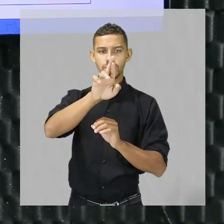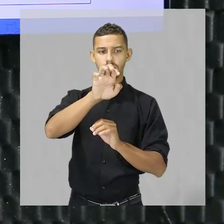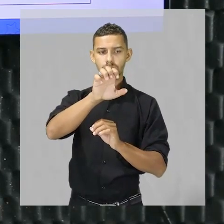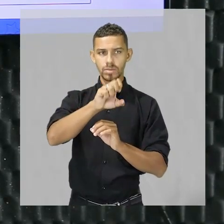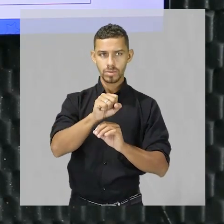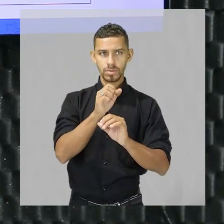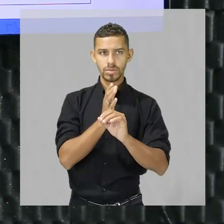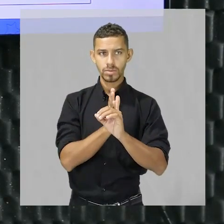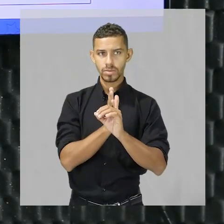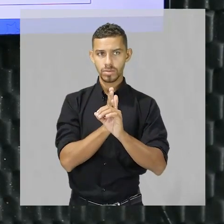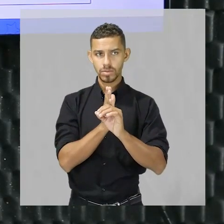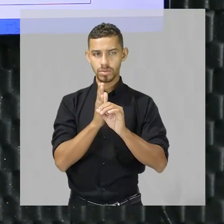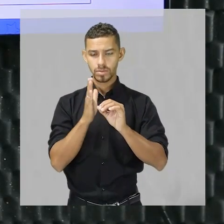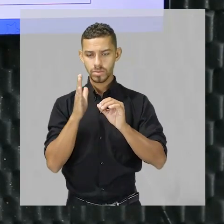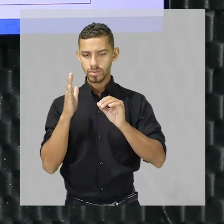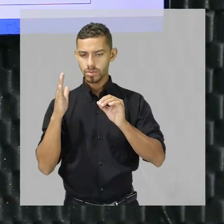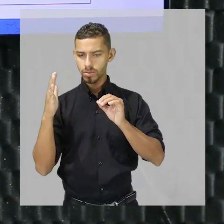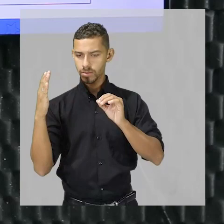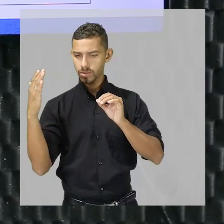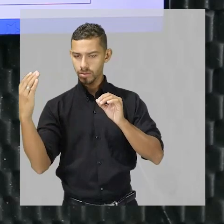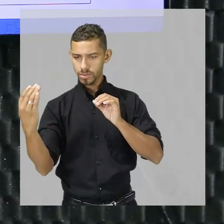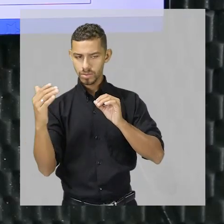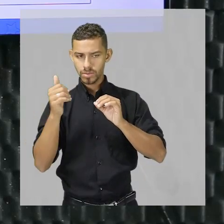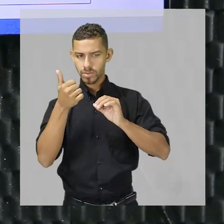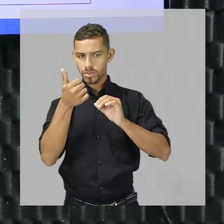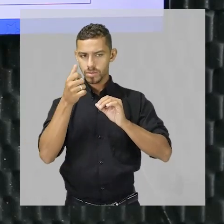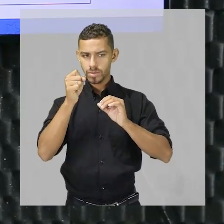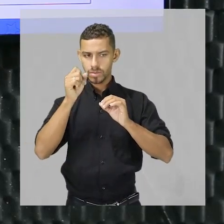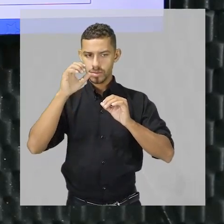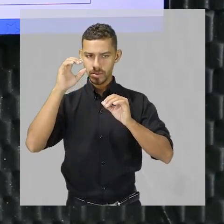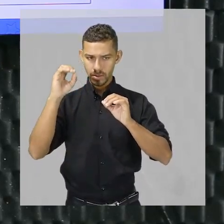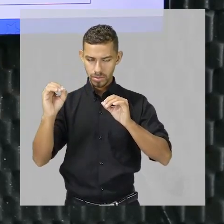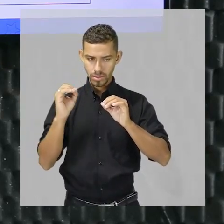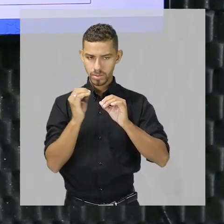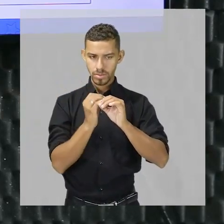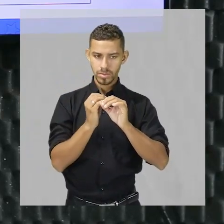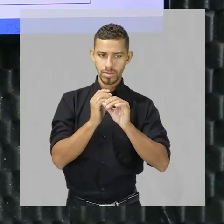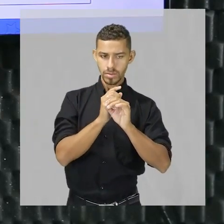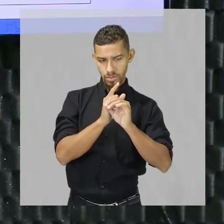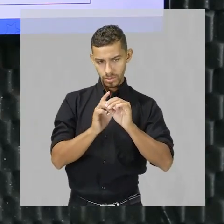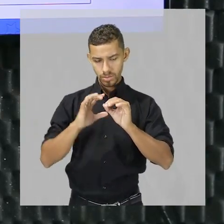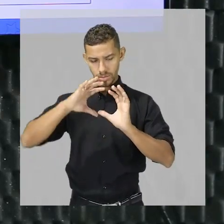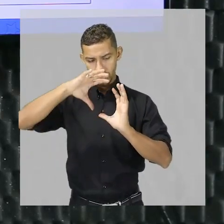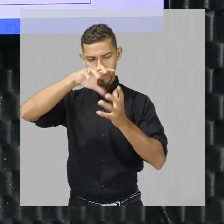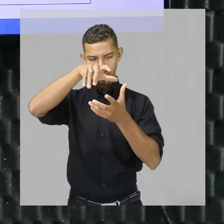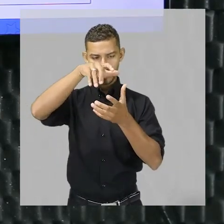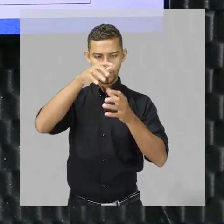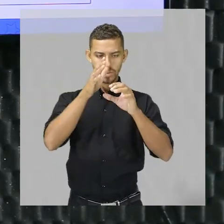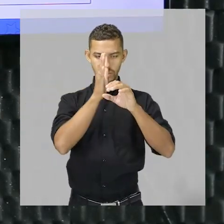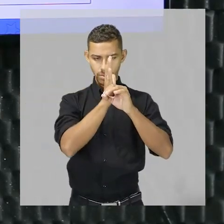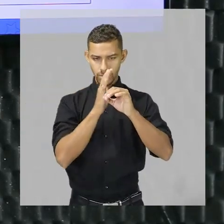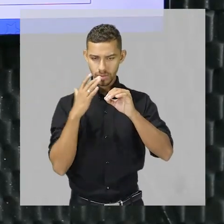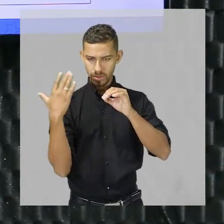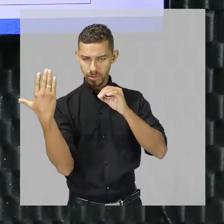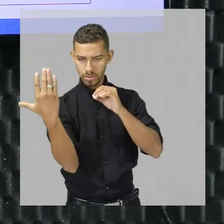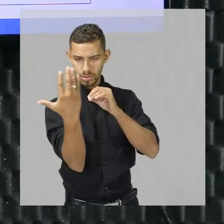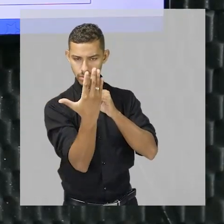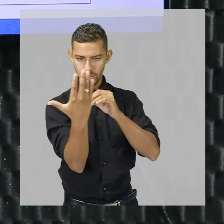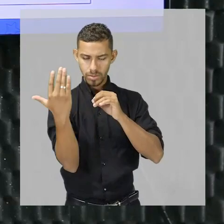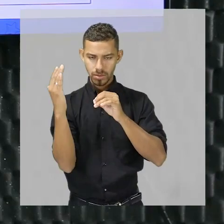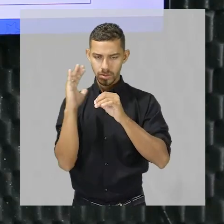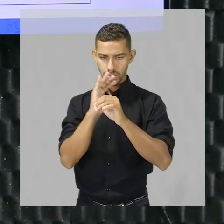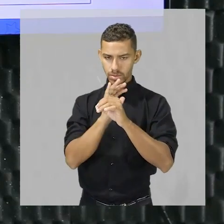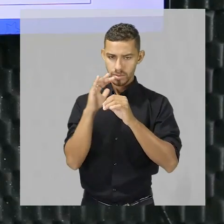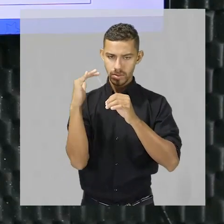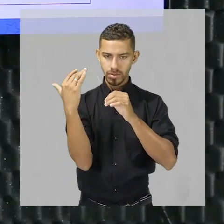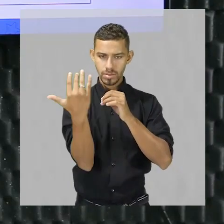de 0 até 180 graus para o leste. Lembra que eu estou falando de uma esfera, se eu divido ela no meio, é 180 graus para cada,